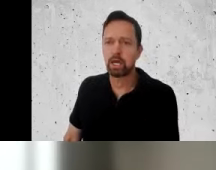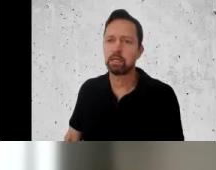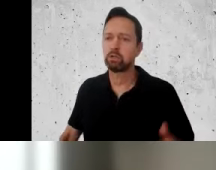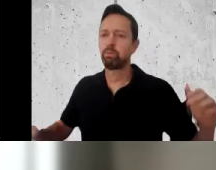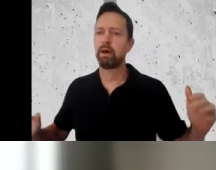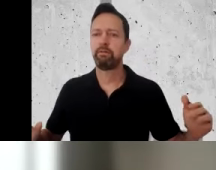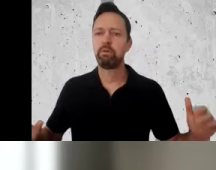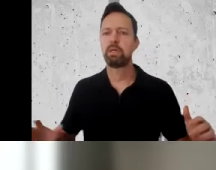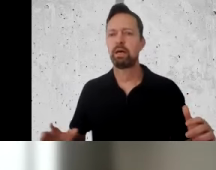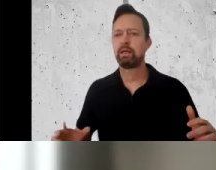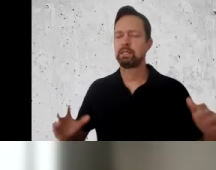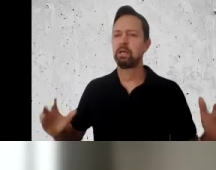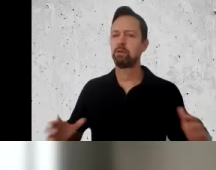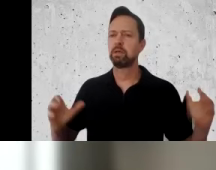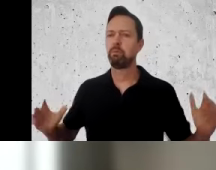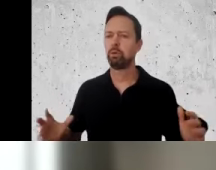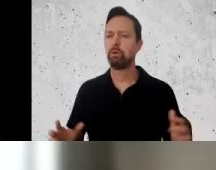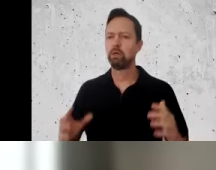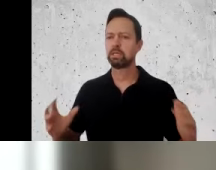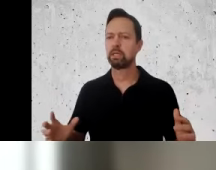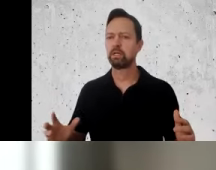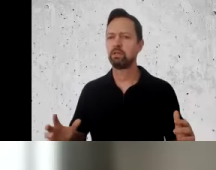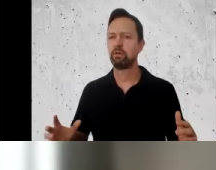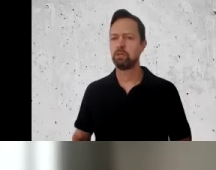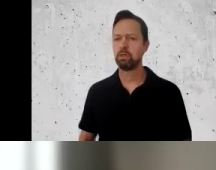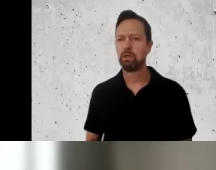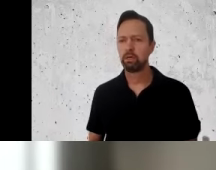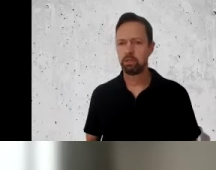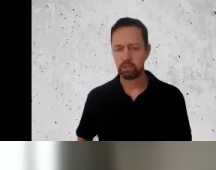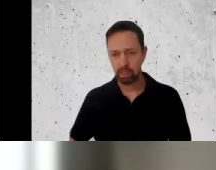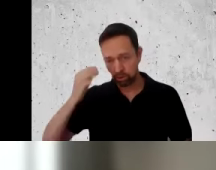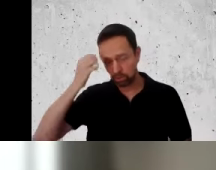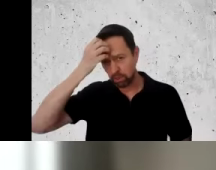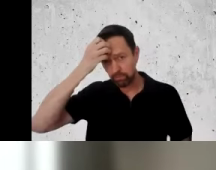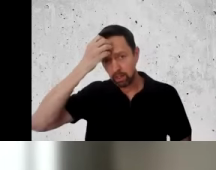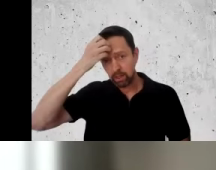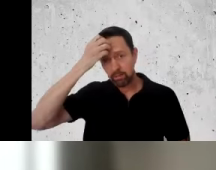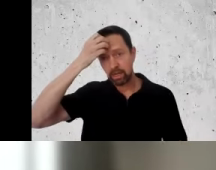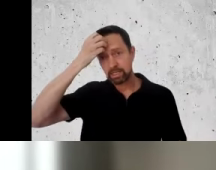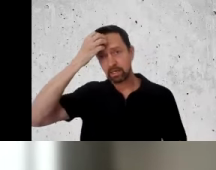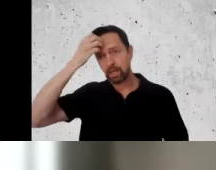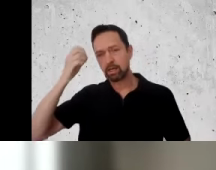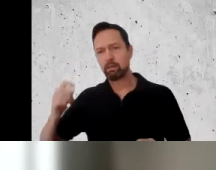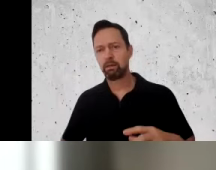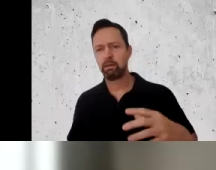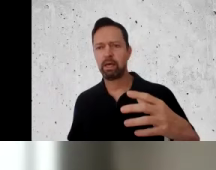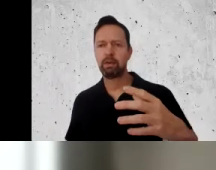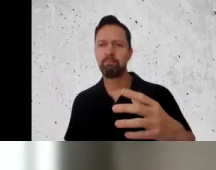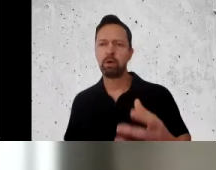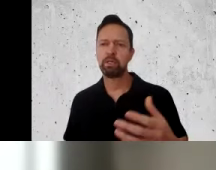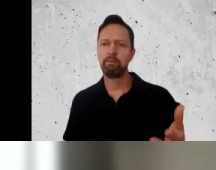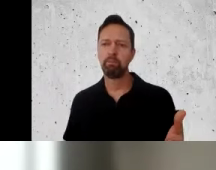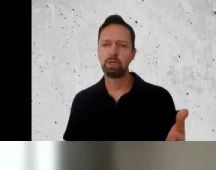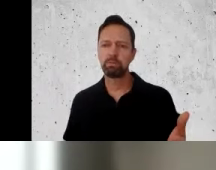isso, fica assustada, está dizendo que a firma está crescendo, isso é monopólio, isso é tentativa de gerar monopólio. Mas a ideia é